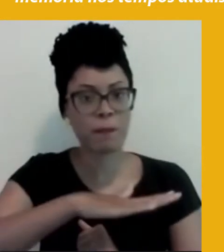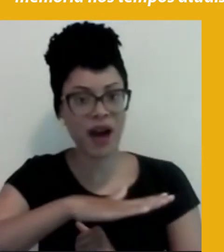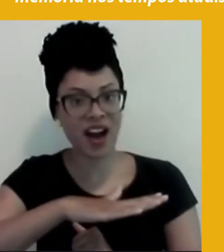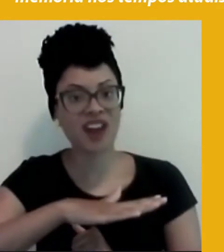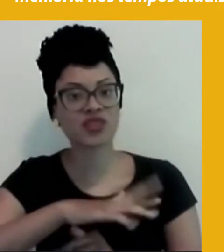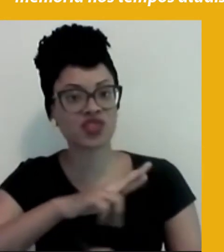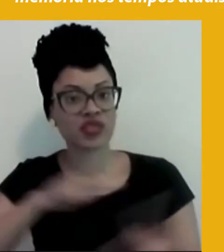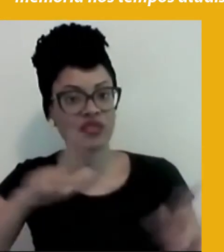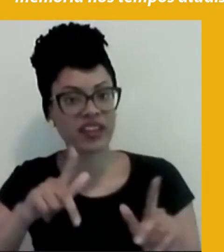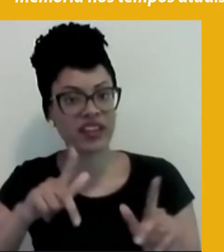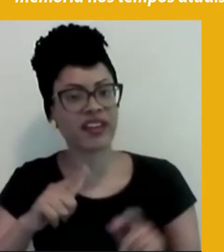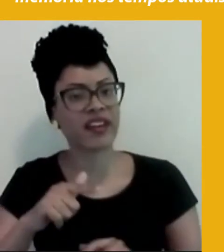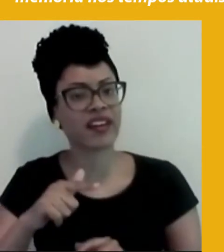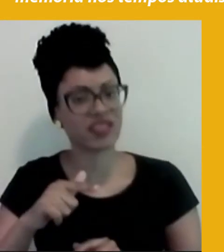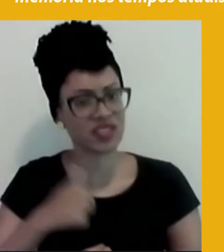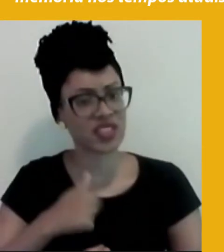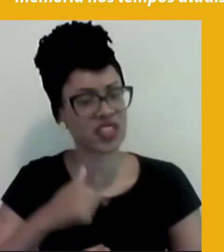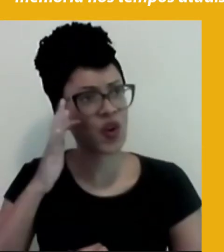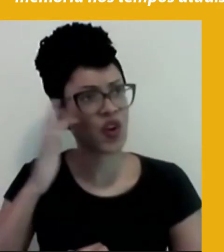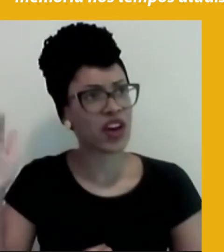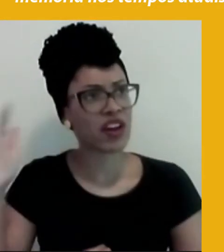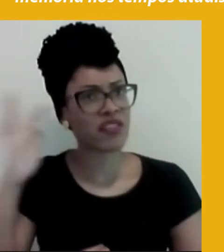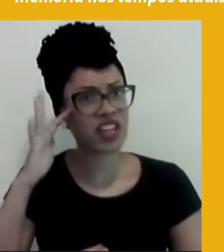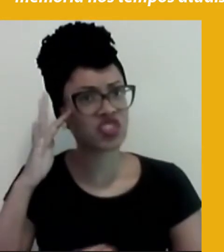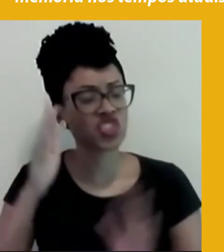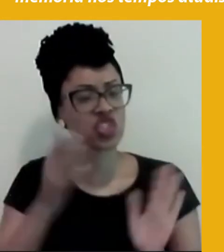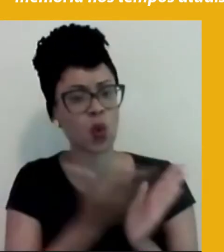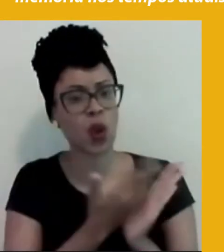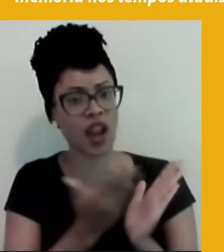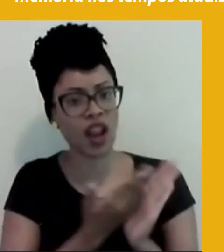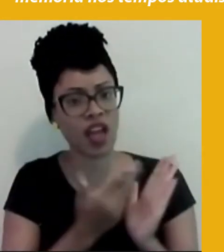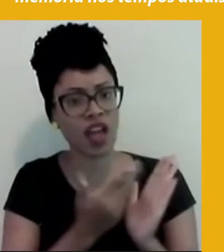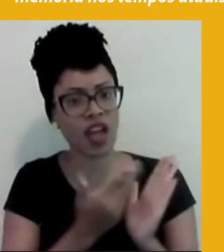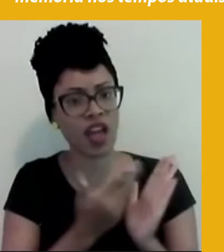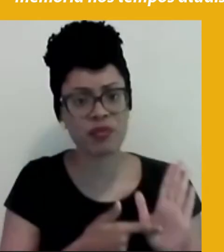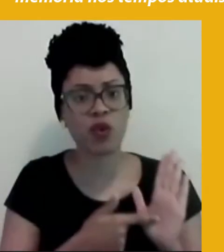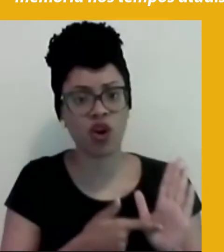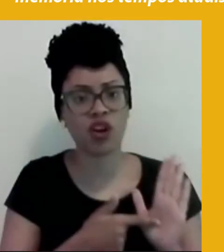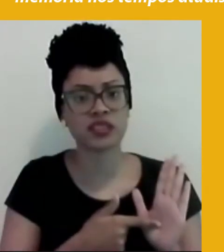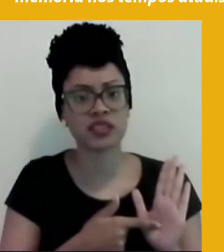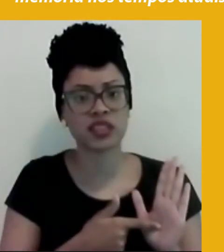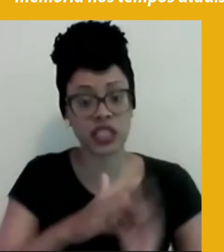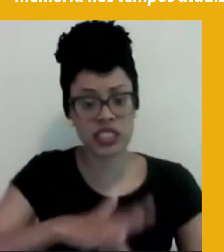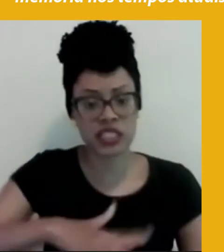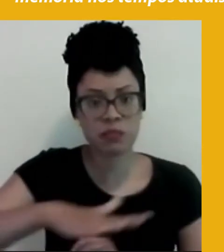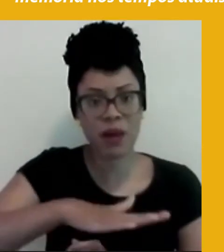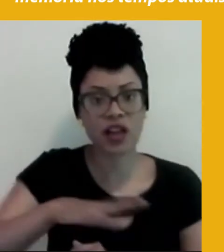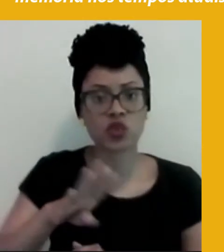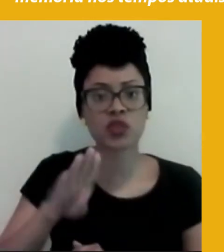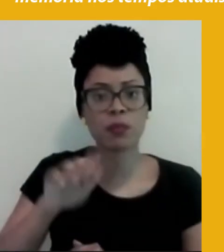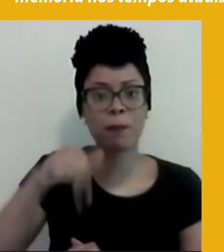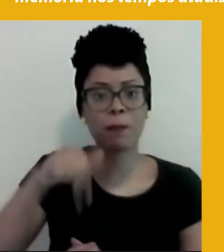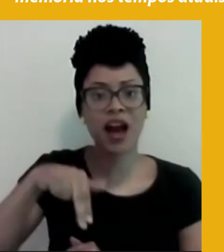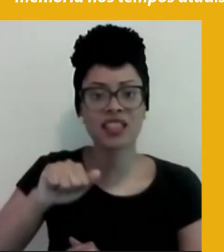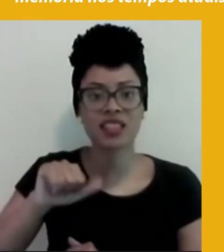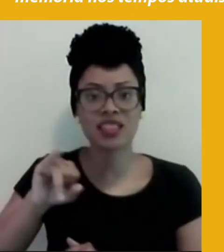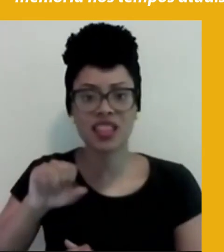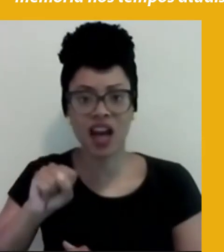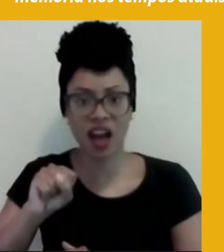na utopia globalitária dele, que a mudança viria dos espaços banais, nesses espaços